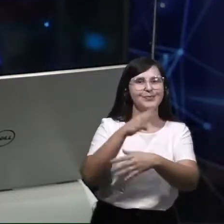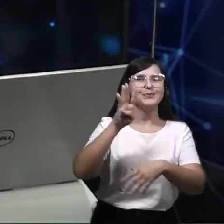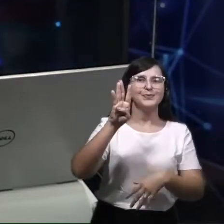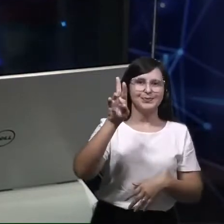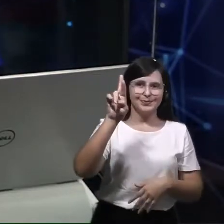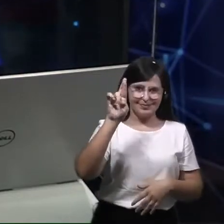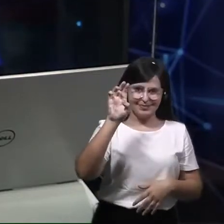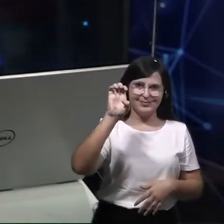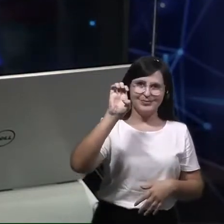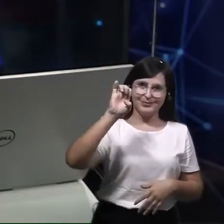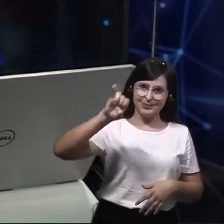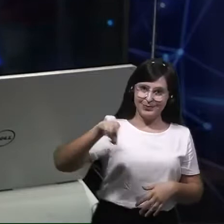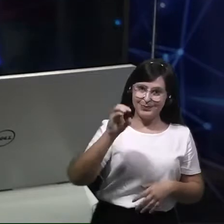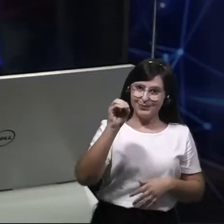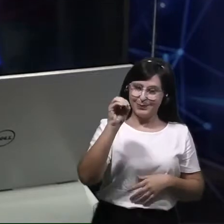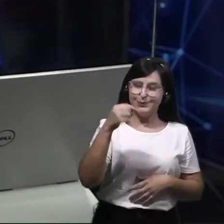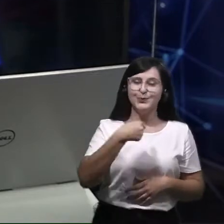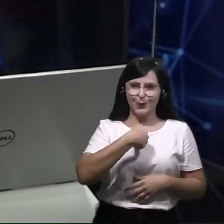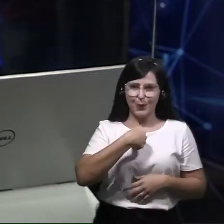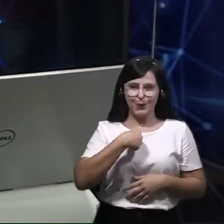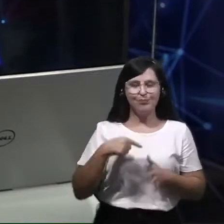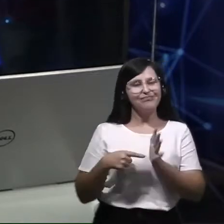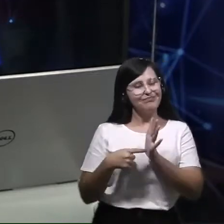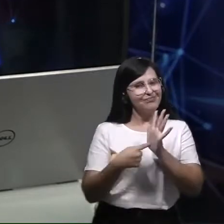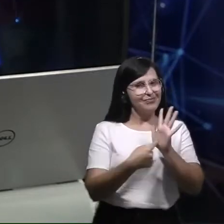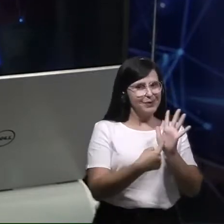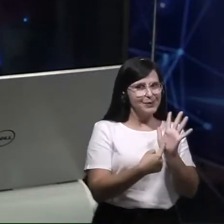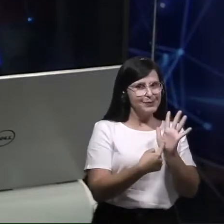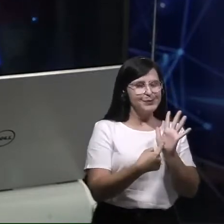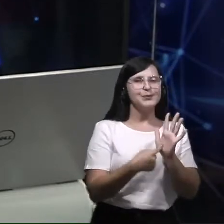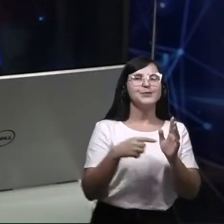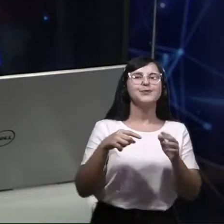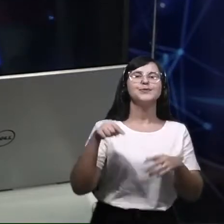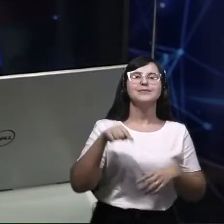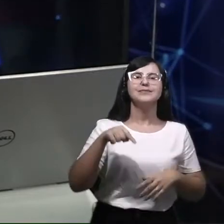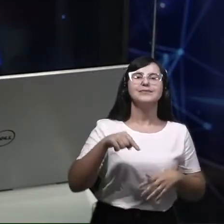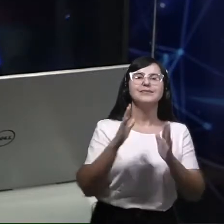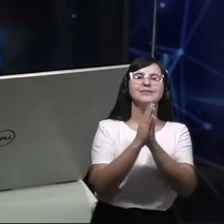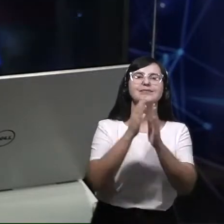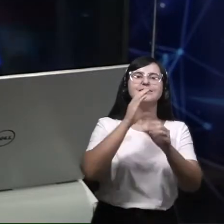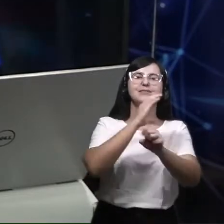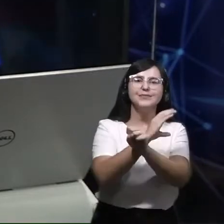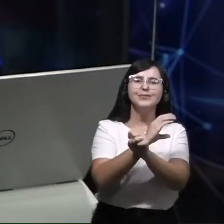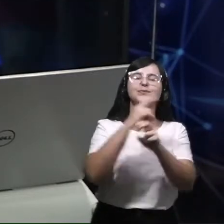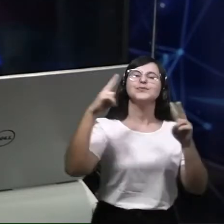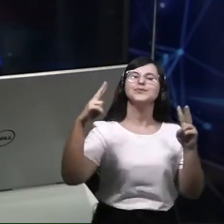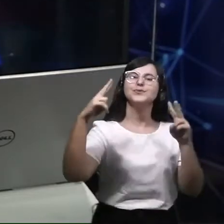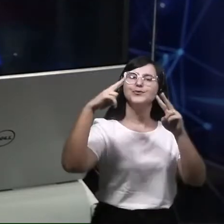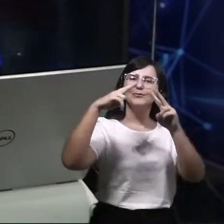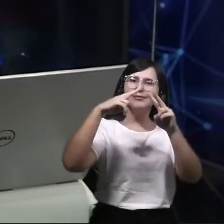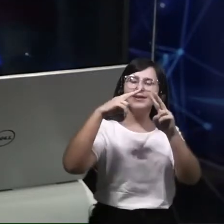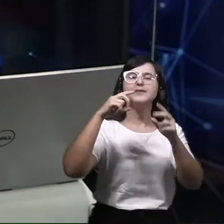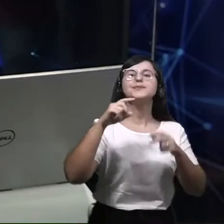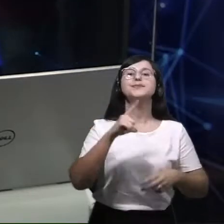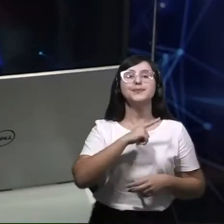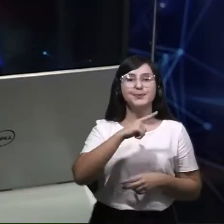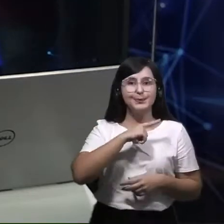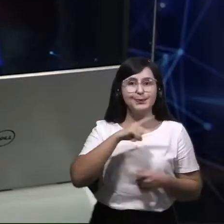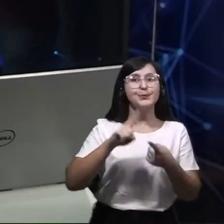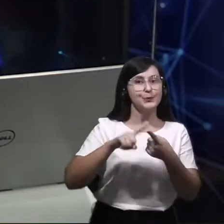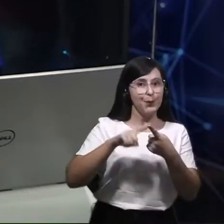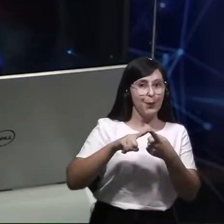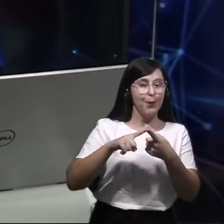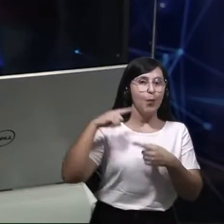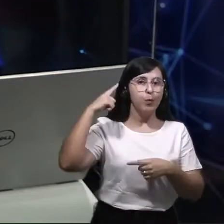minha apresentação e esses eventos, os debates estão sendo organizados, estão tendo a coordenação interna do advogado e comunicador